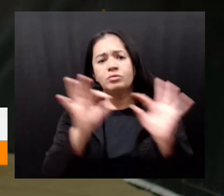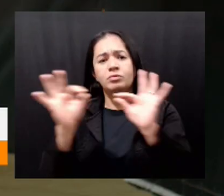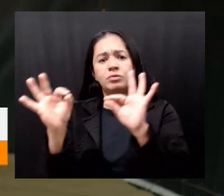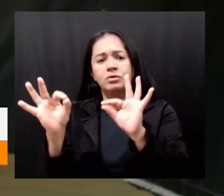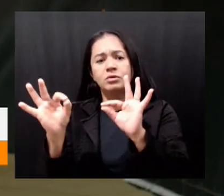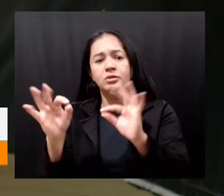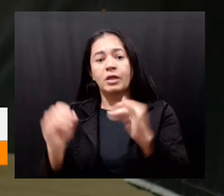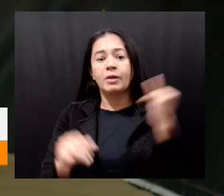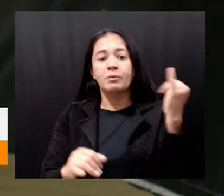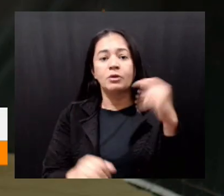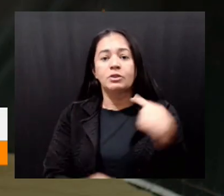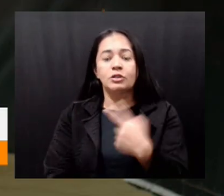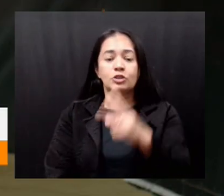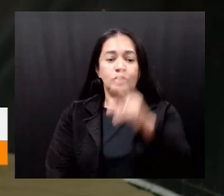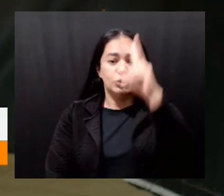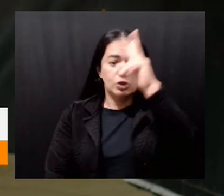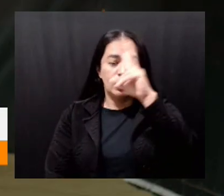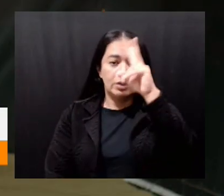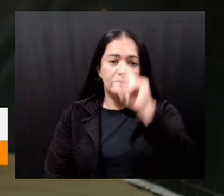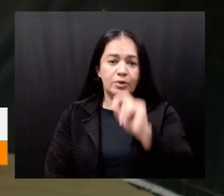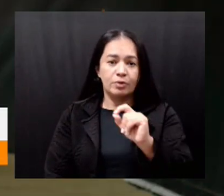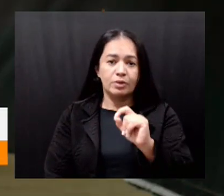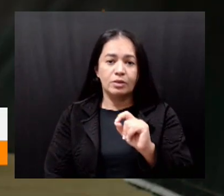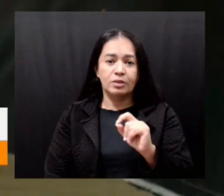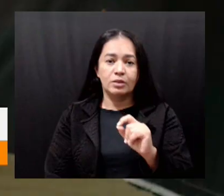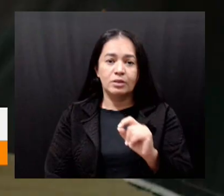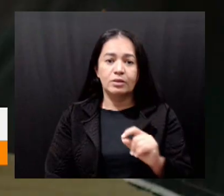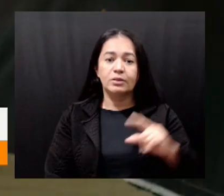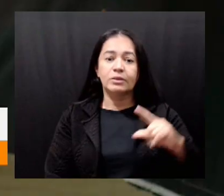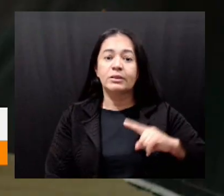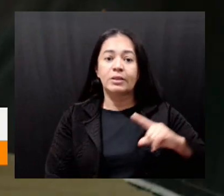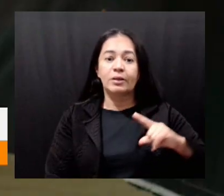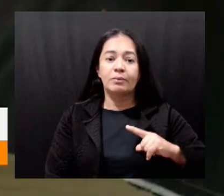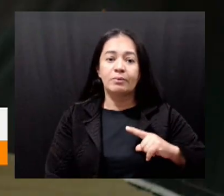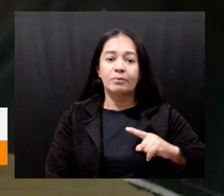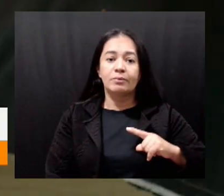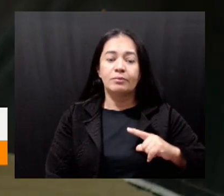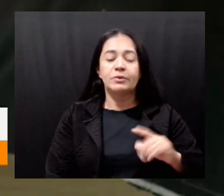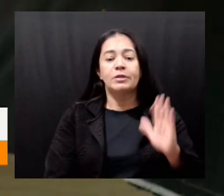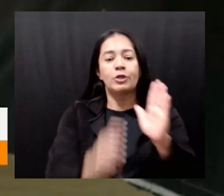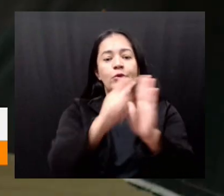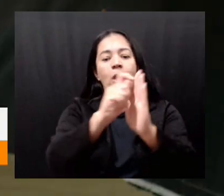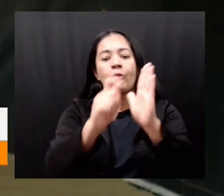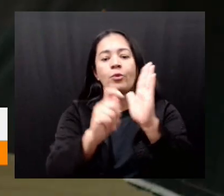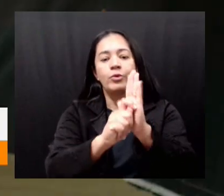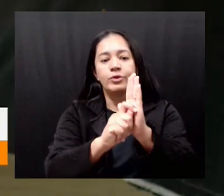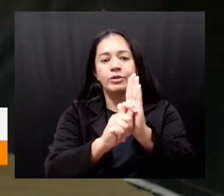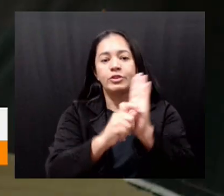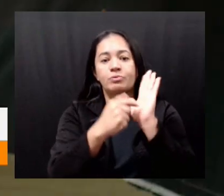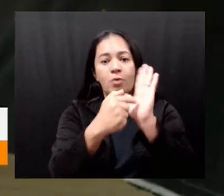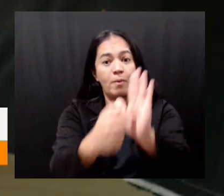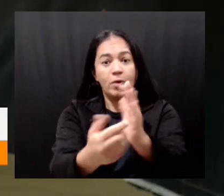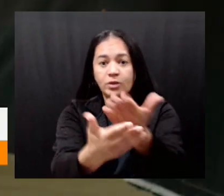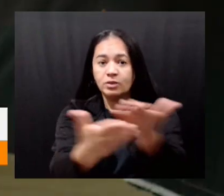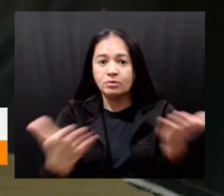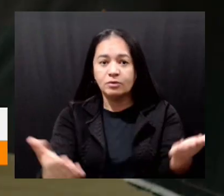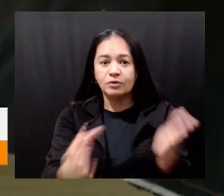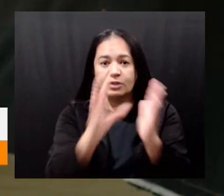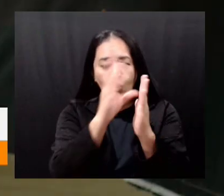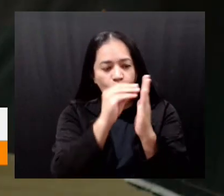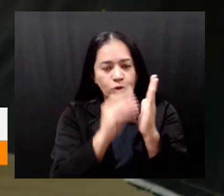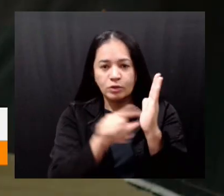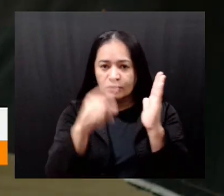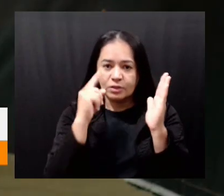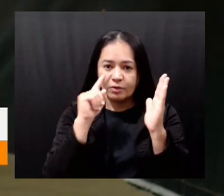lembrar que tem a questão, né, do tal do algoritmo lá que traz para você viu o conteúdo uma vez, ele vai entender que você